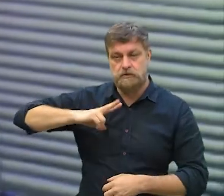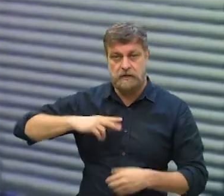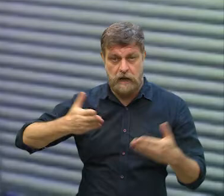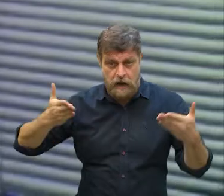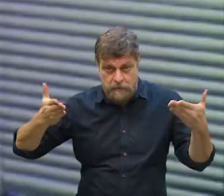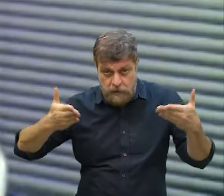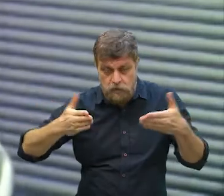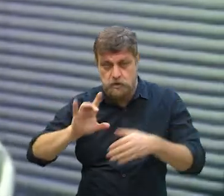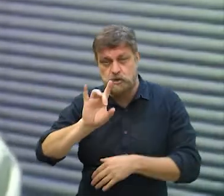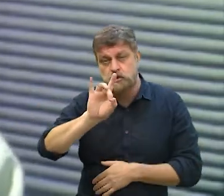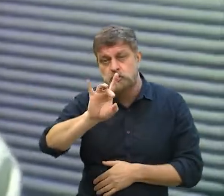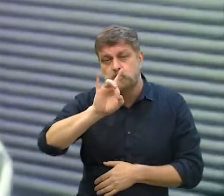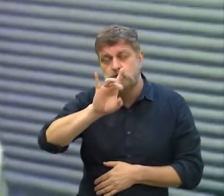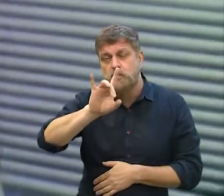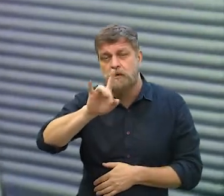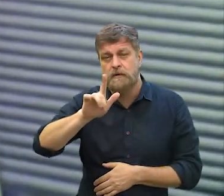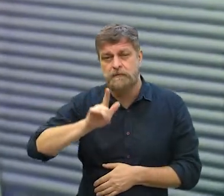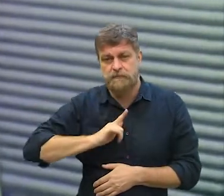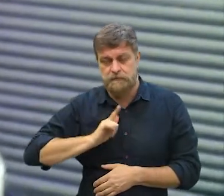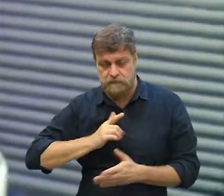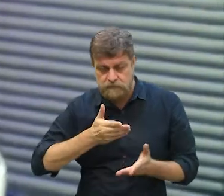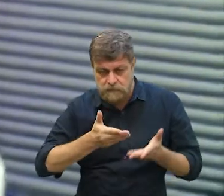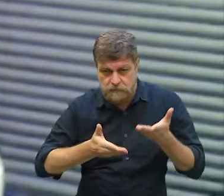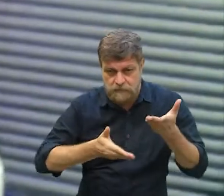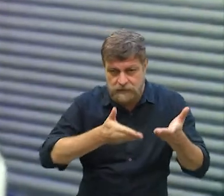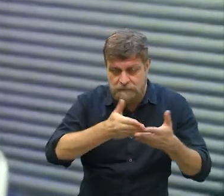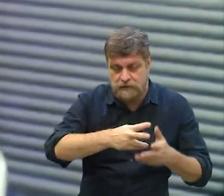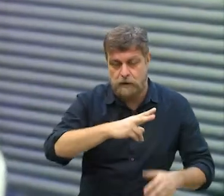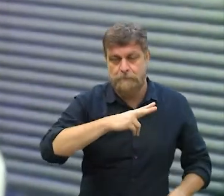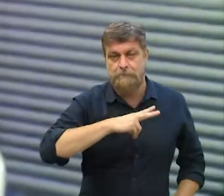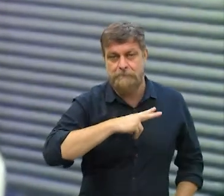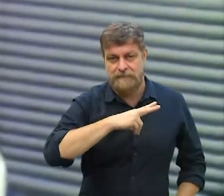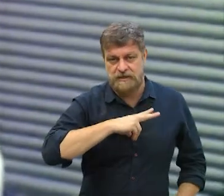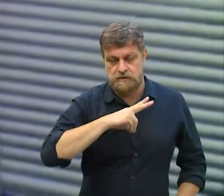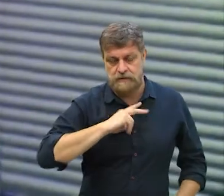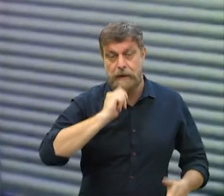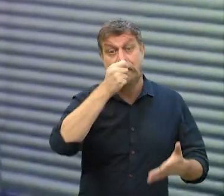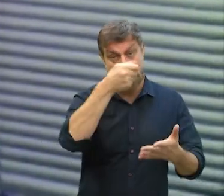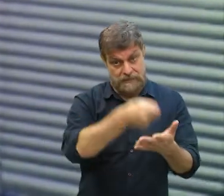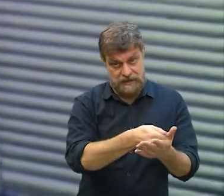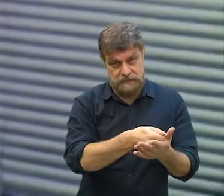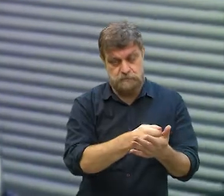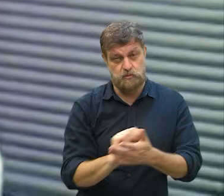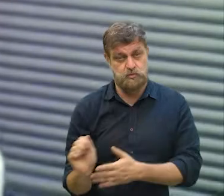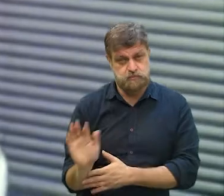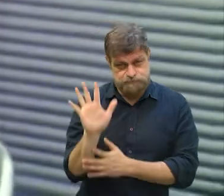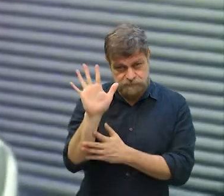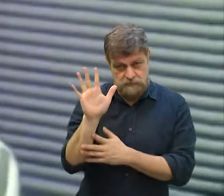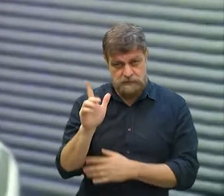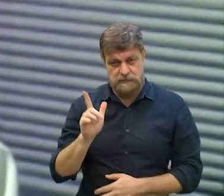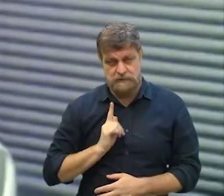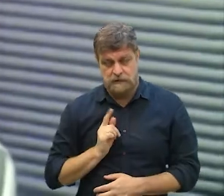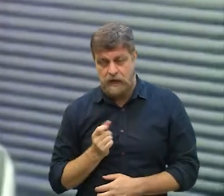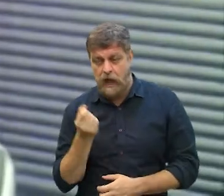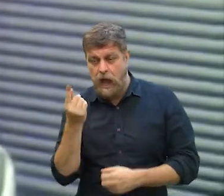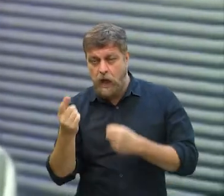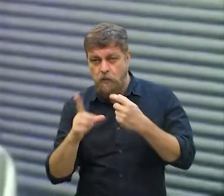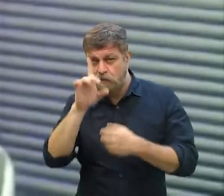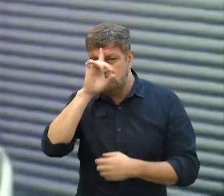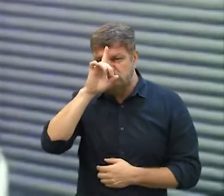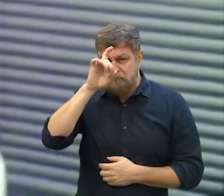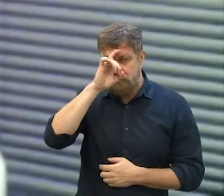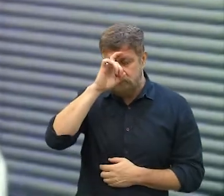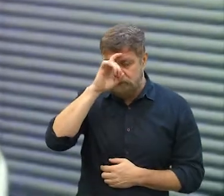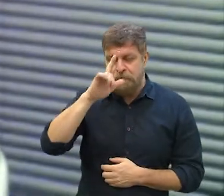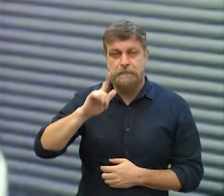robótica ela está disponível especialmente para o tratamento particular e eminentemente privado. Em alguns hospitais